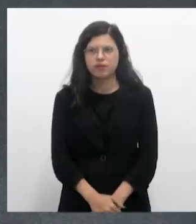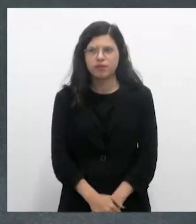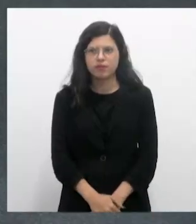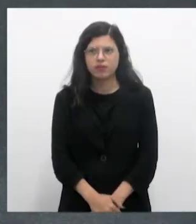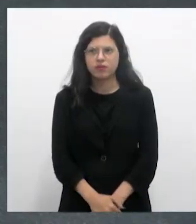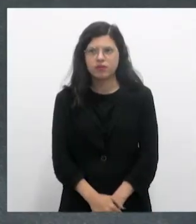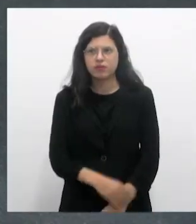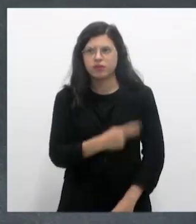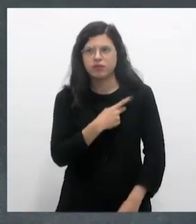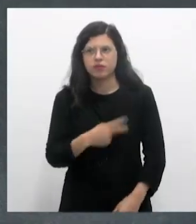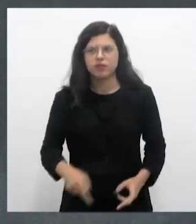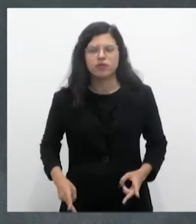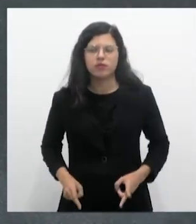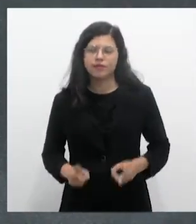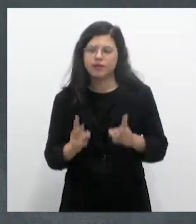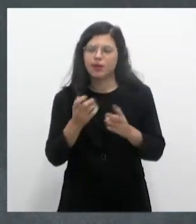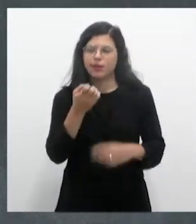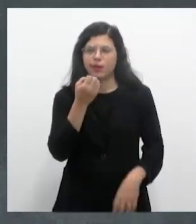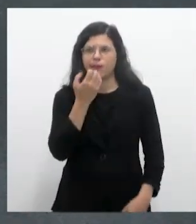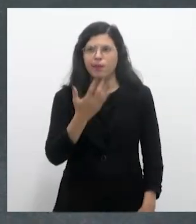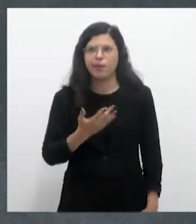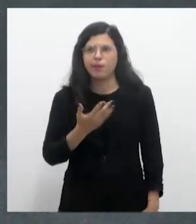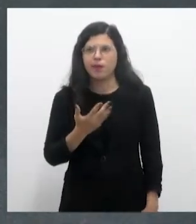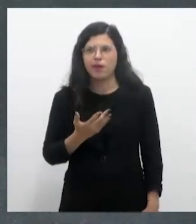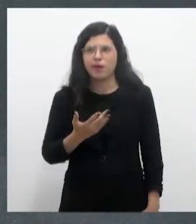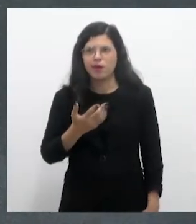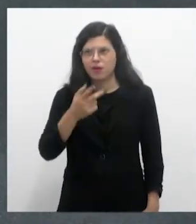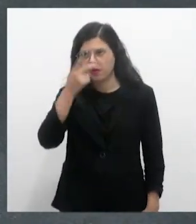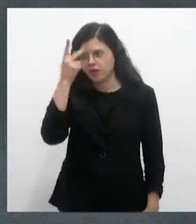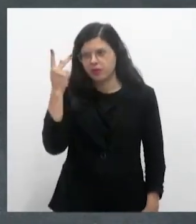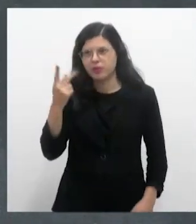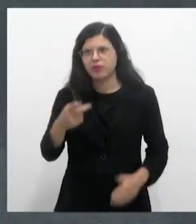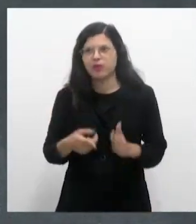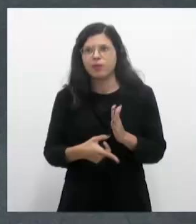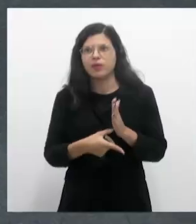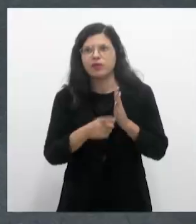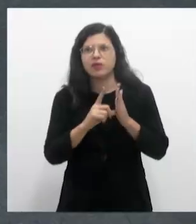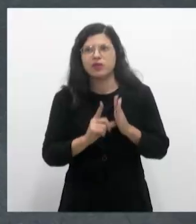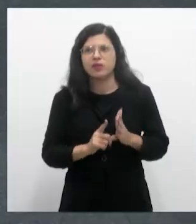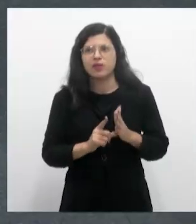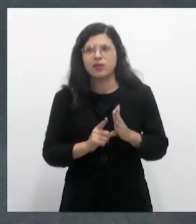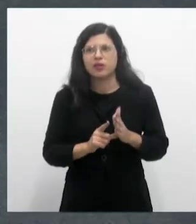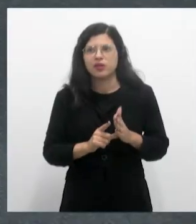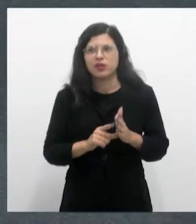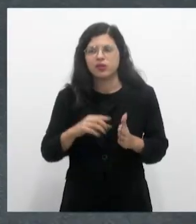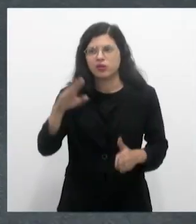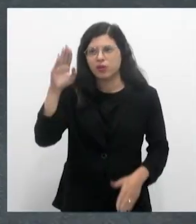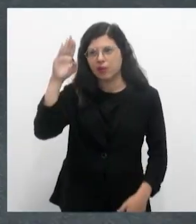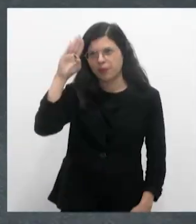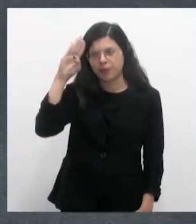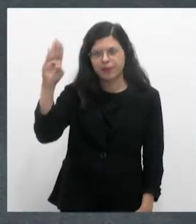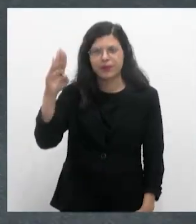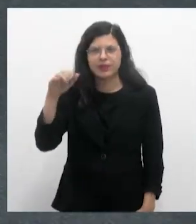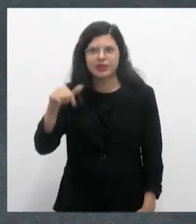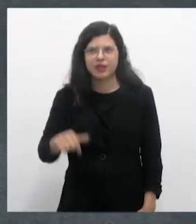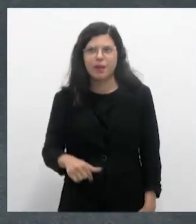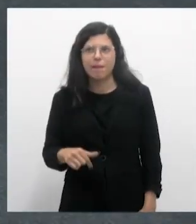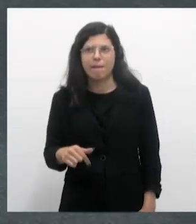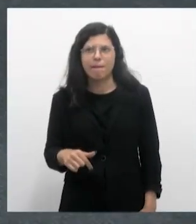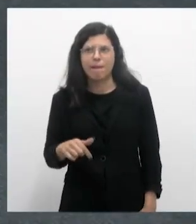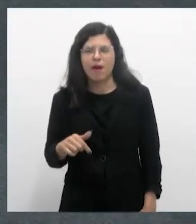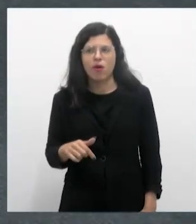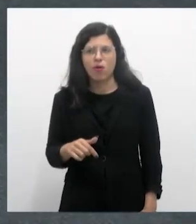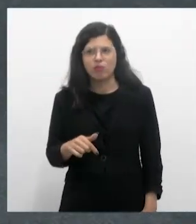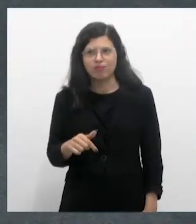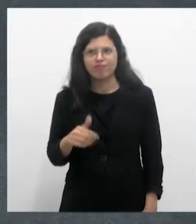Presidente, é sempre bom, né, quem me antecede ser um dos maiores nomes, não só no Brasil, mas no mundo, como o deputado Mink, a